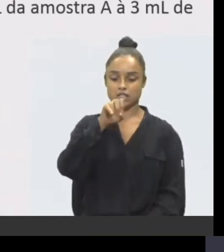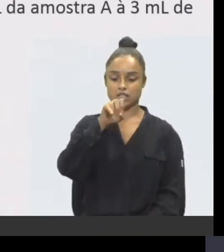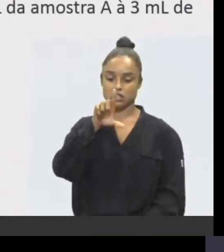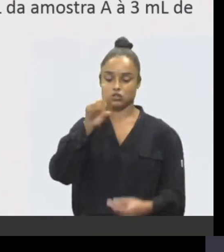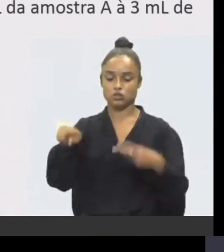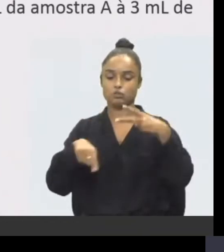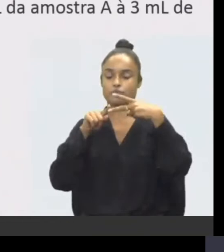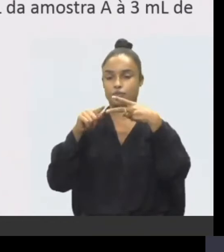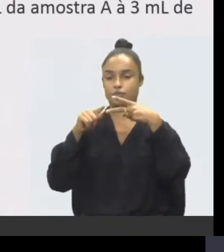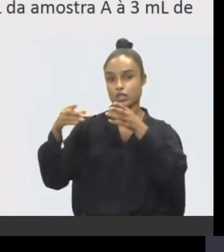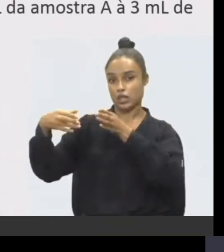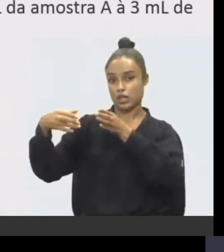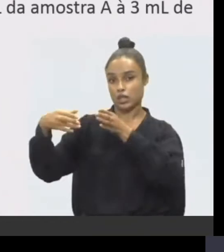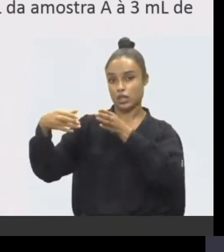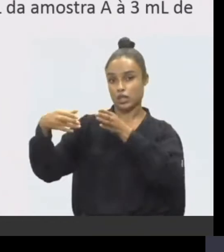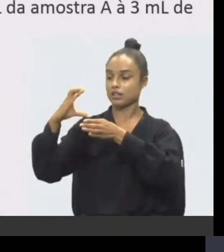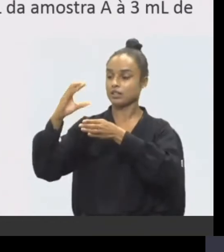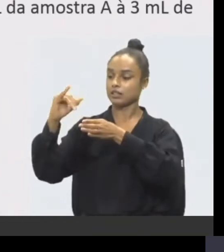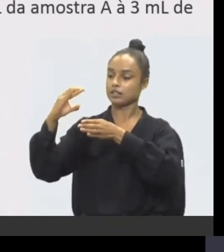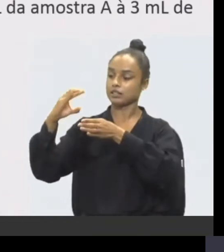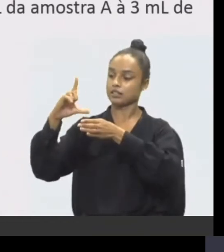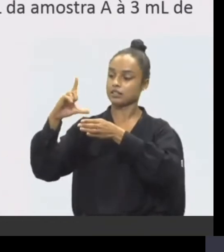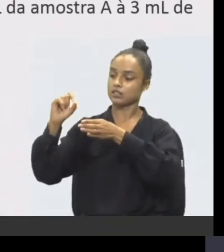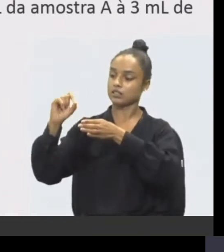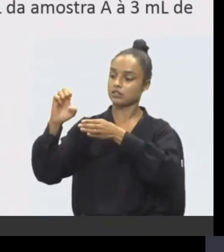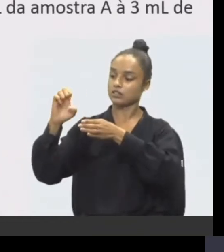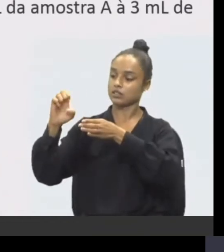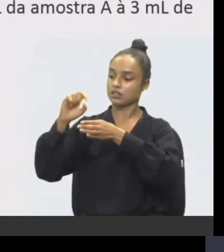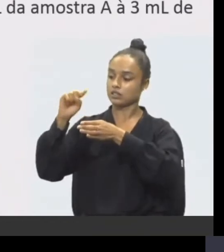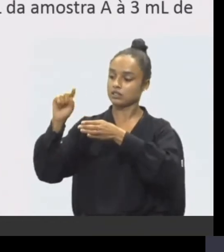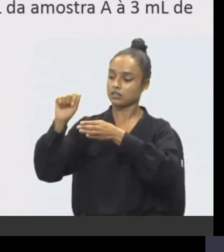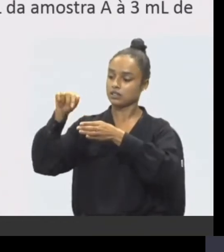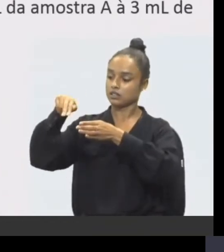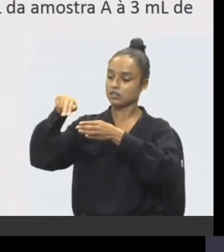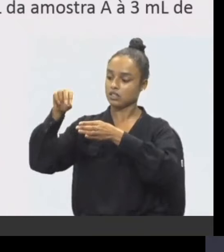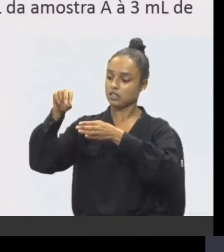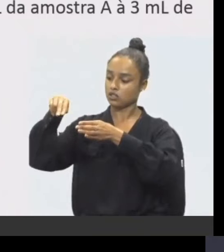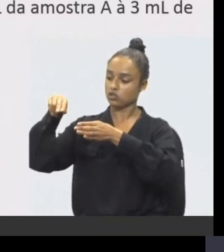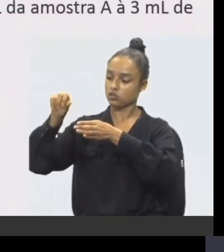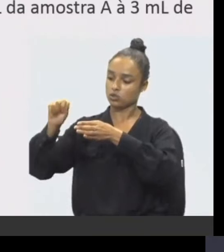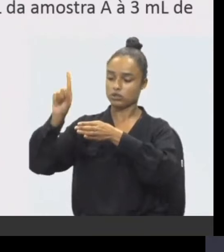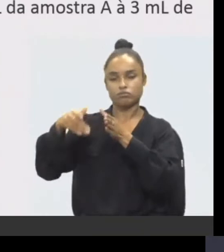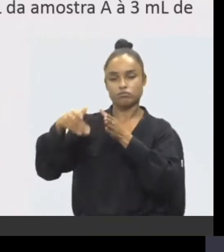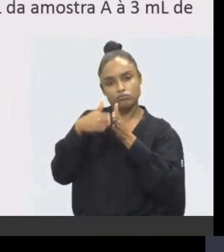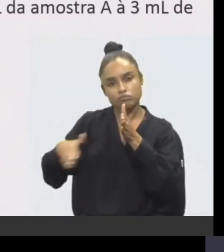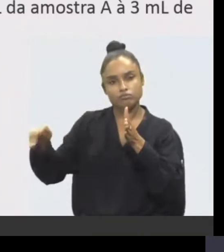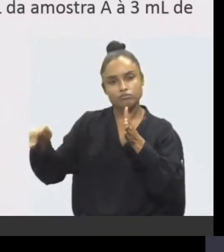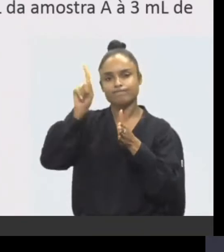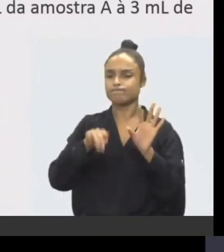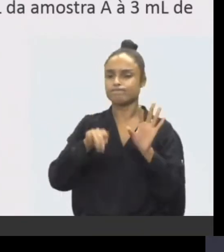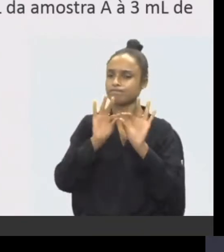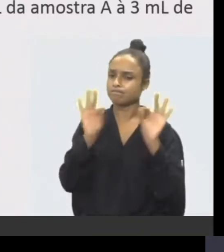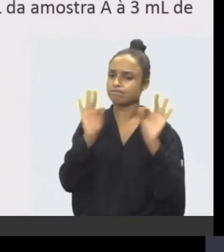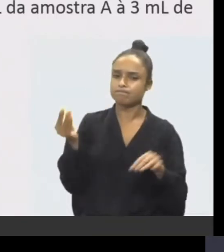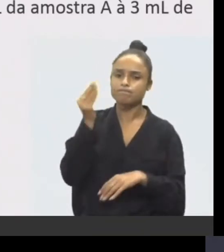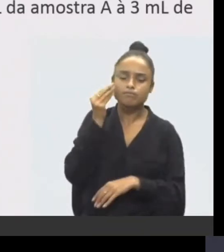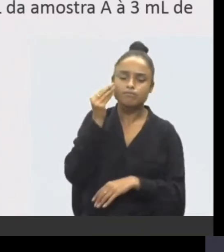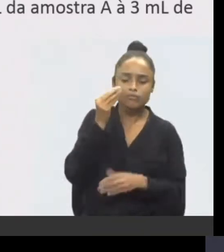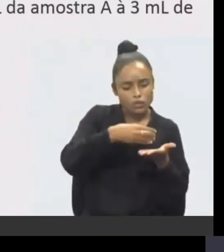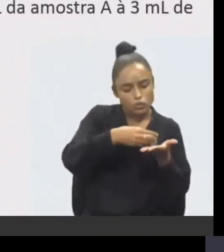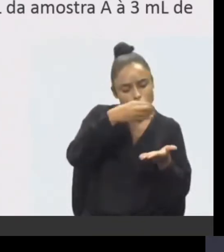ciclohexanona. E nós vamos realizar os testes também em tubo de ensaio. Então são testes simples de serem realizados. Então em tubo